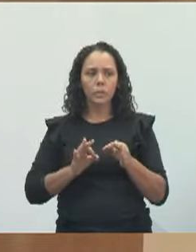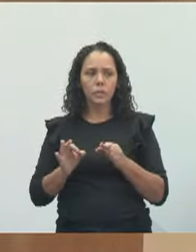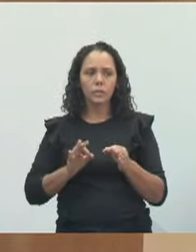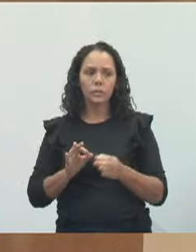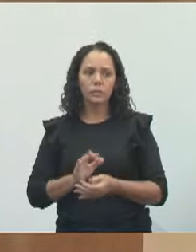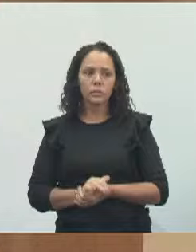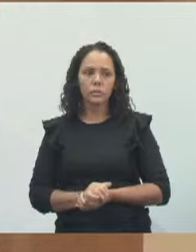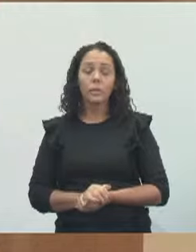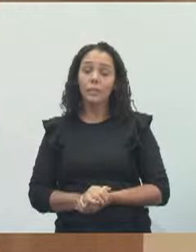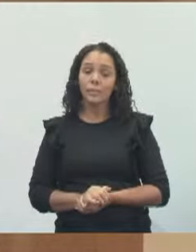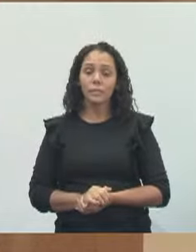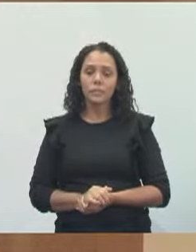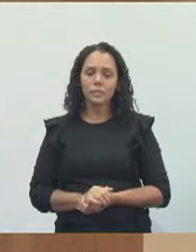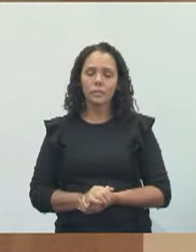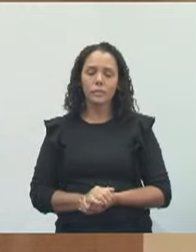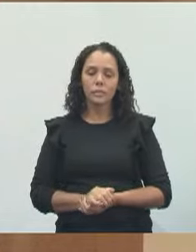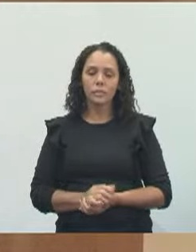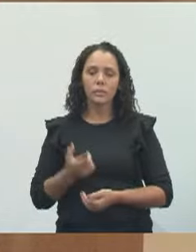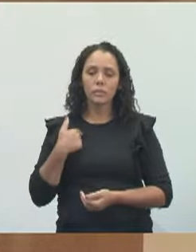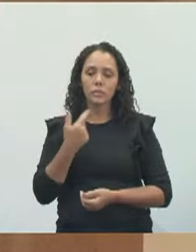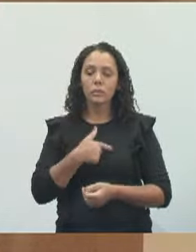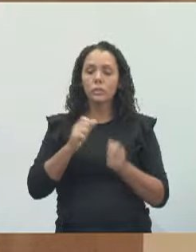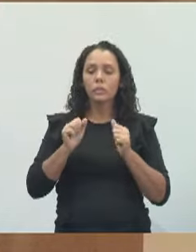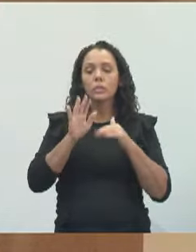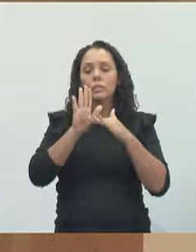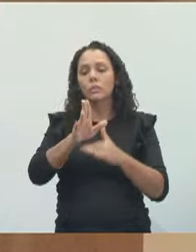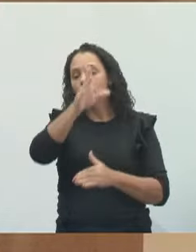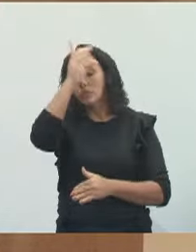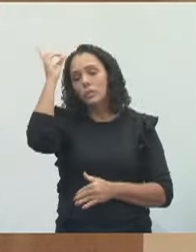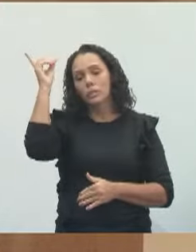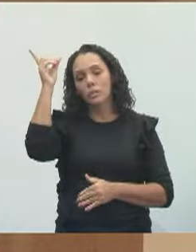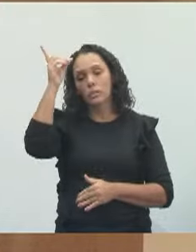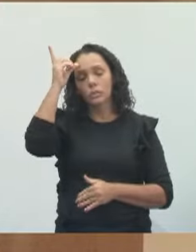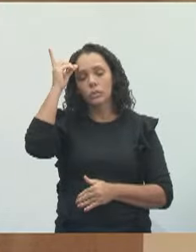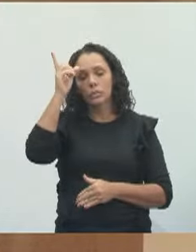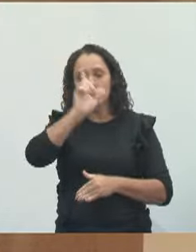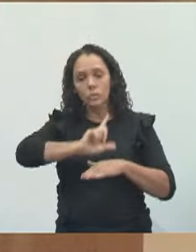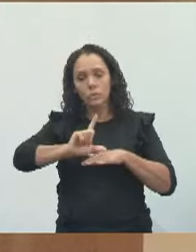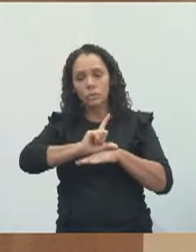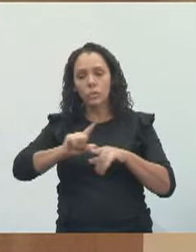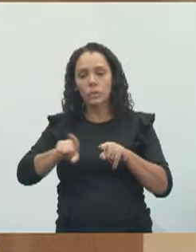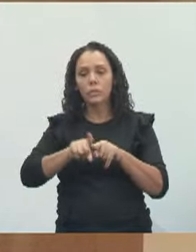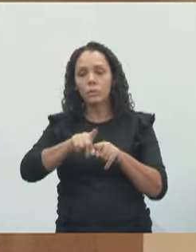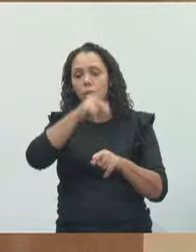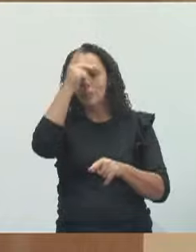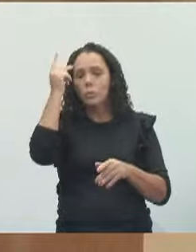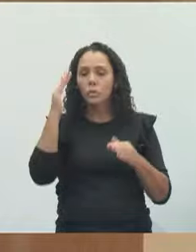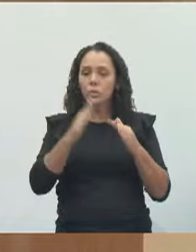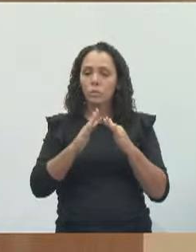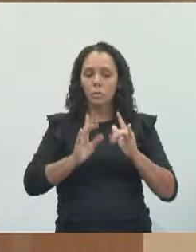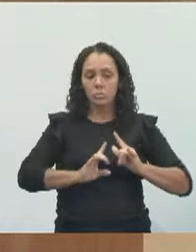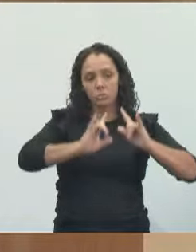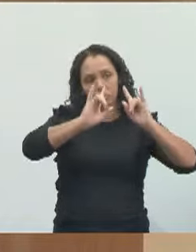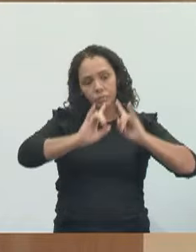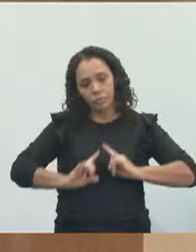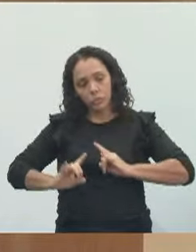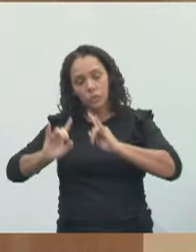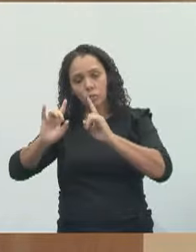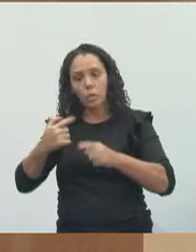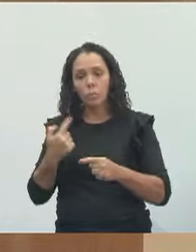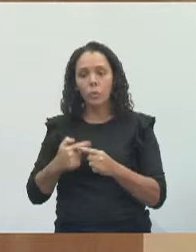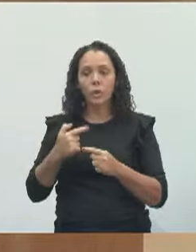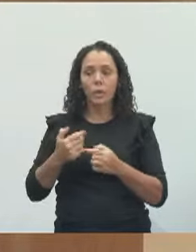um estacionamento para que a gente possa atender os comerciantes e também atender os moradores do condomínio. Porque, como eu sempre falo,